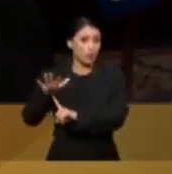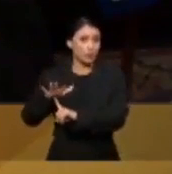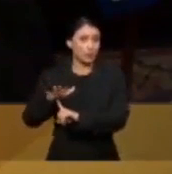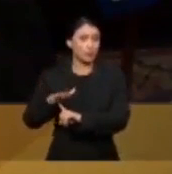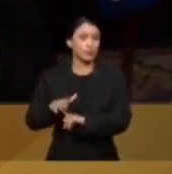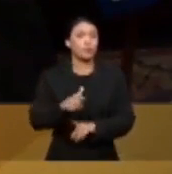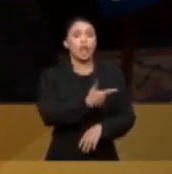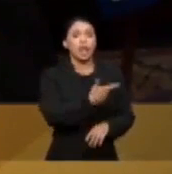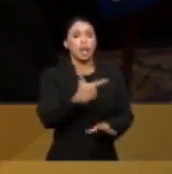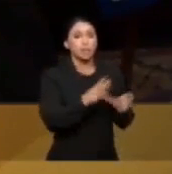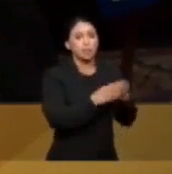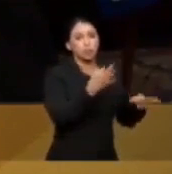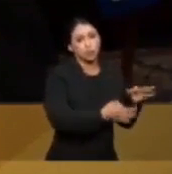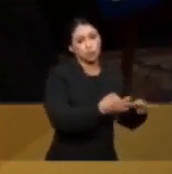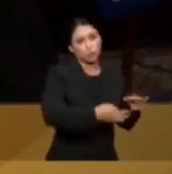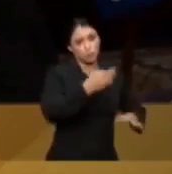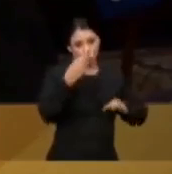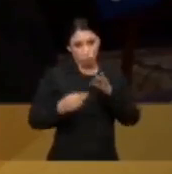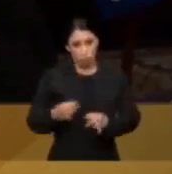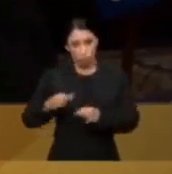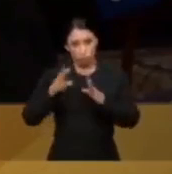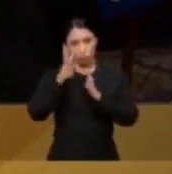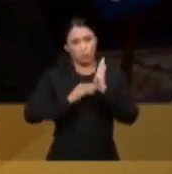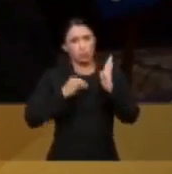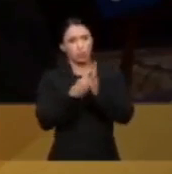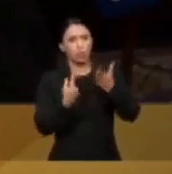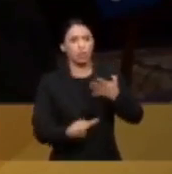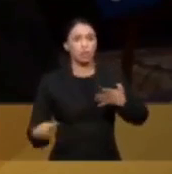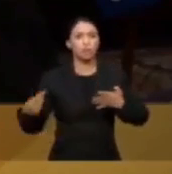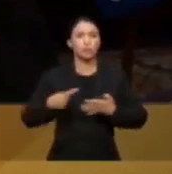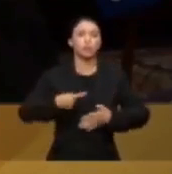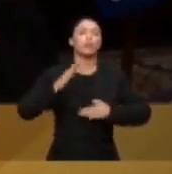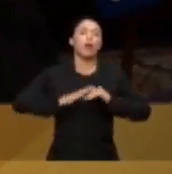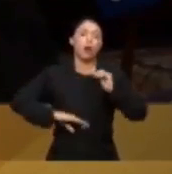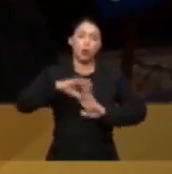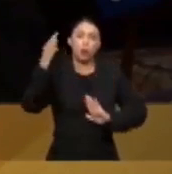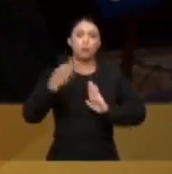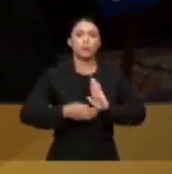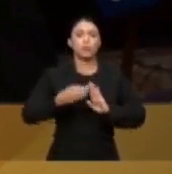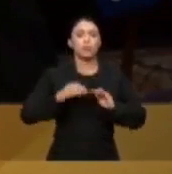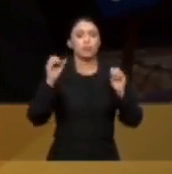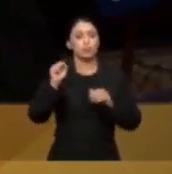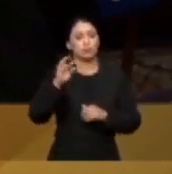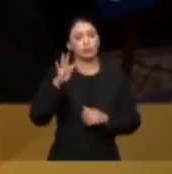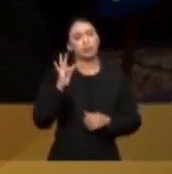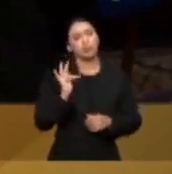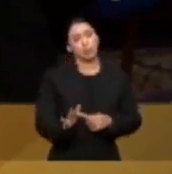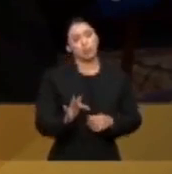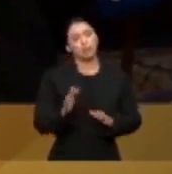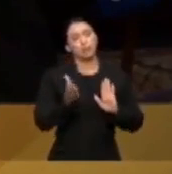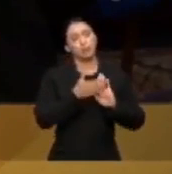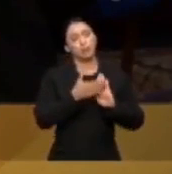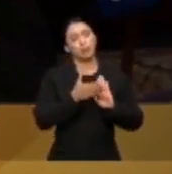Segunda Turma, no julgamento da reclamação 15.551, reconheceu a competência da Suprema Corte para julgar a ação ordinária proposta pela